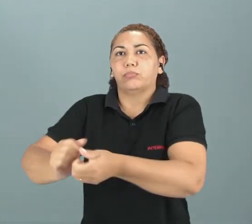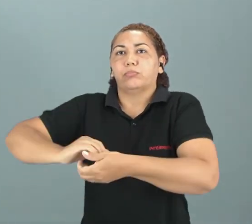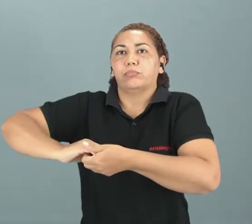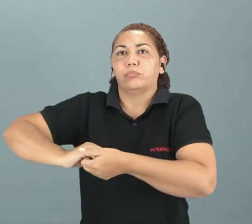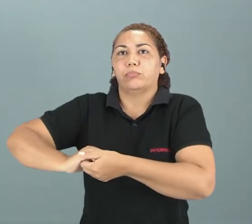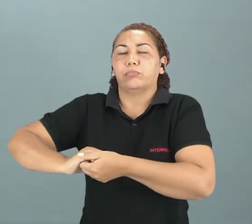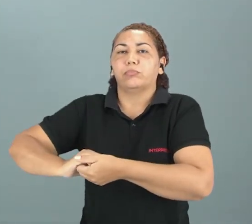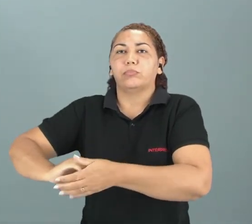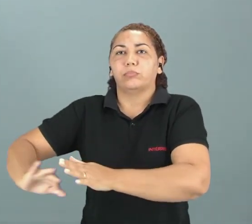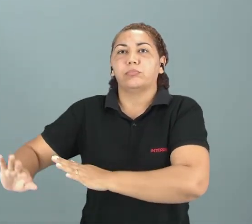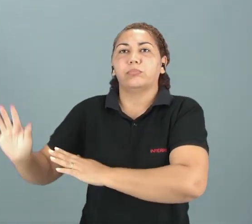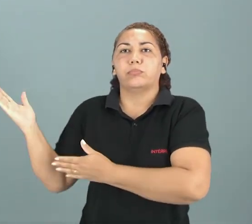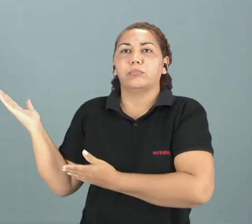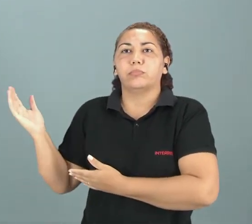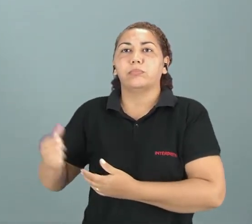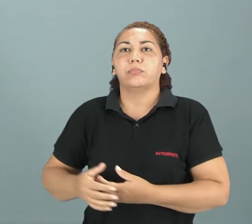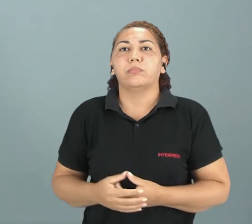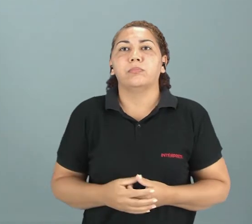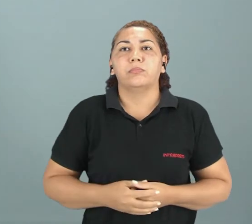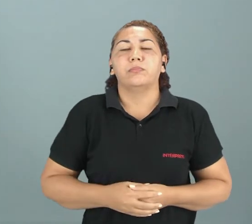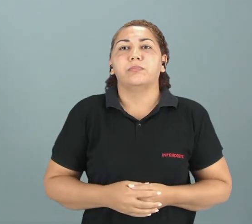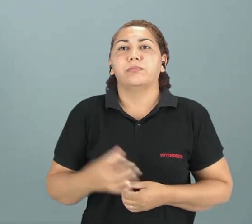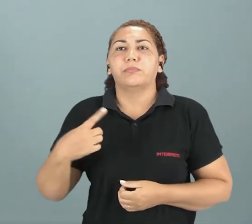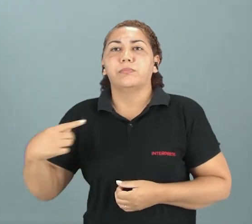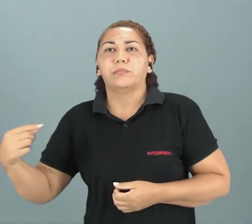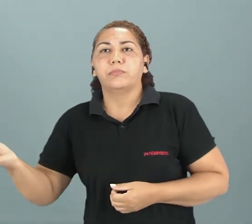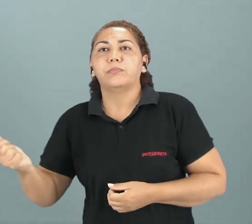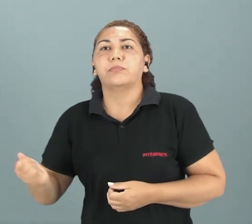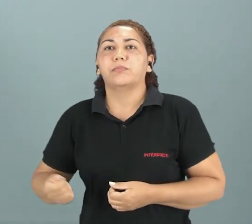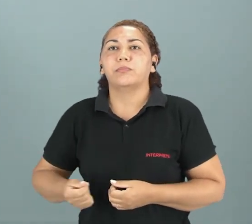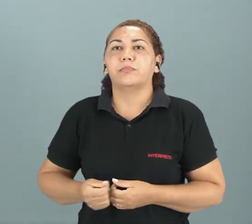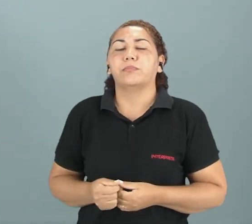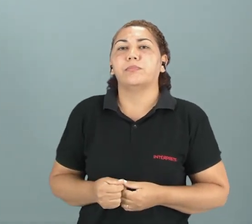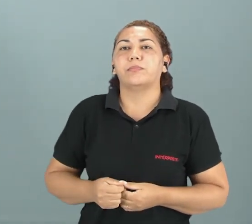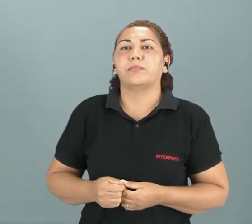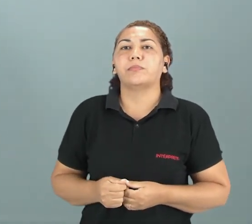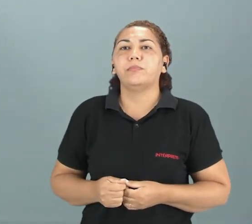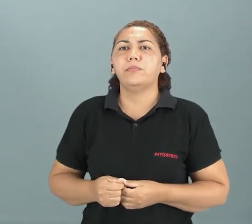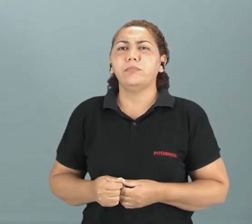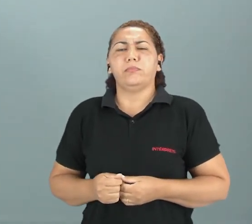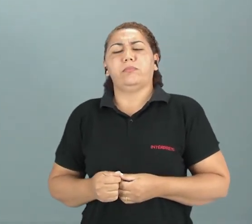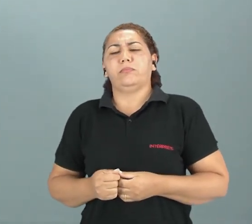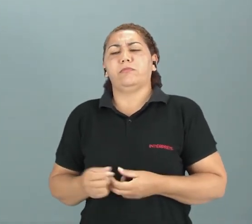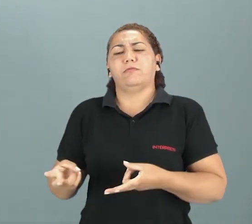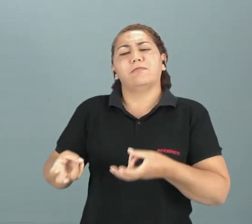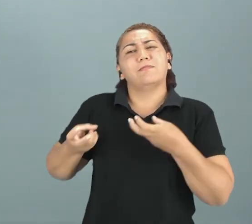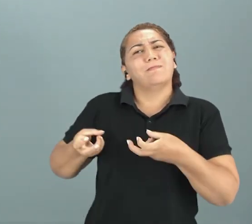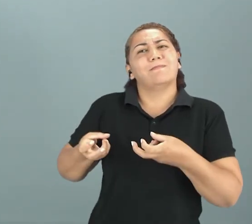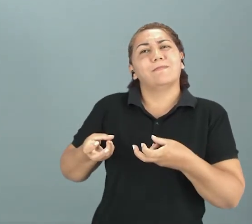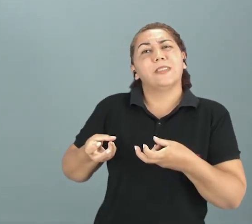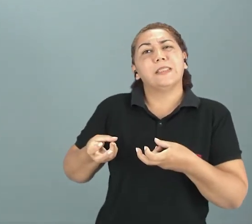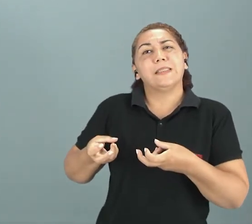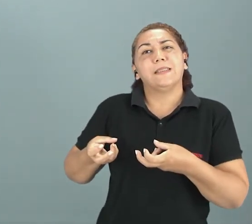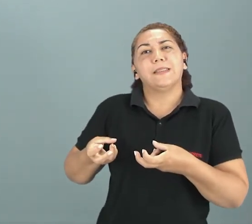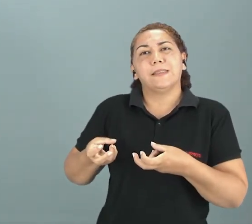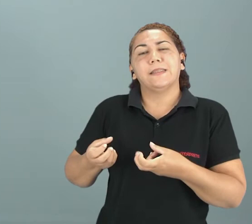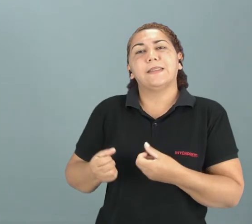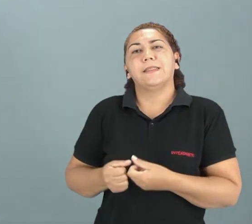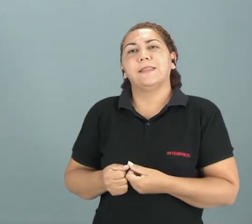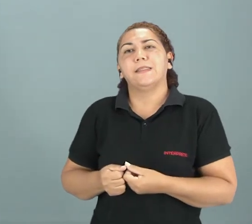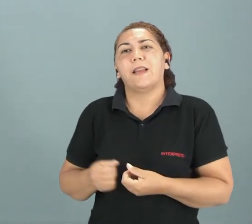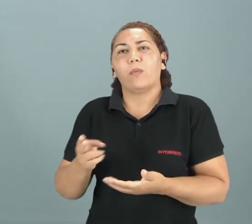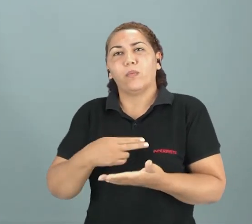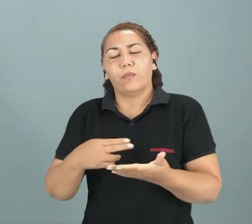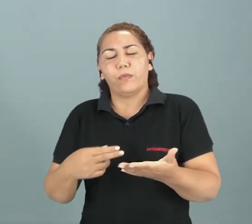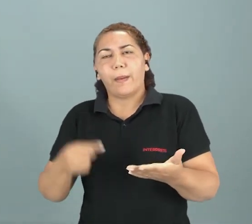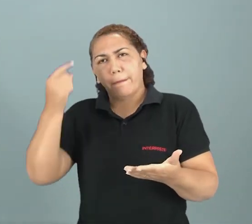ele saindo daqui. E foi interessante, à medida que ele foi fazer o desenho, eu não fui entendendo que eu imaginei que era a casa e algum familiar